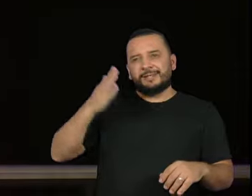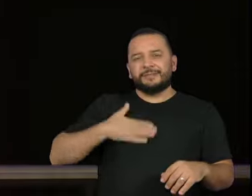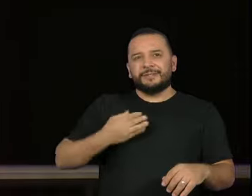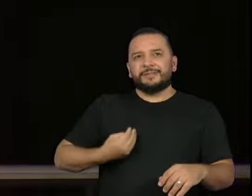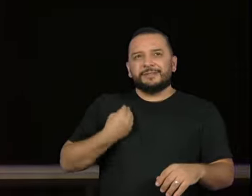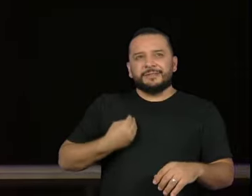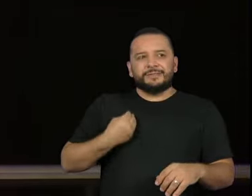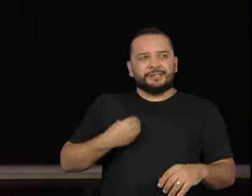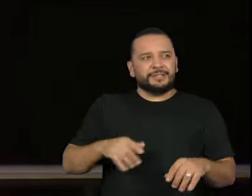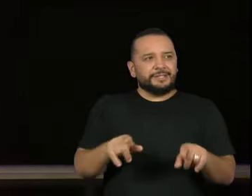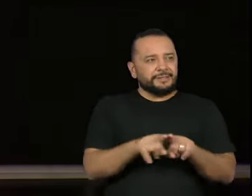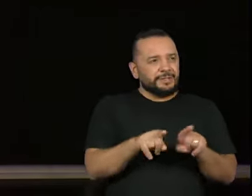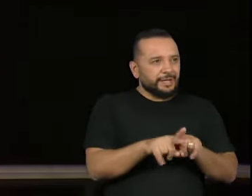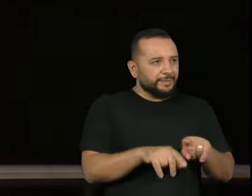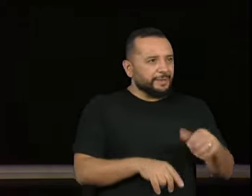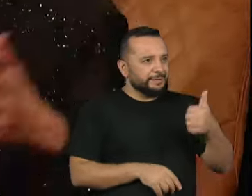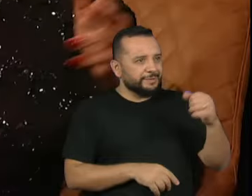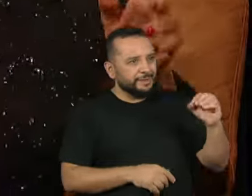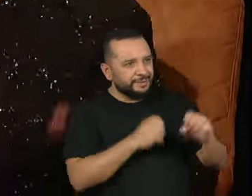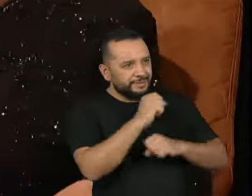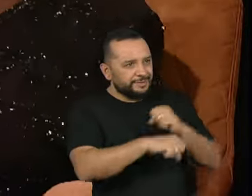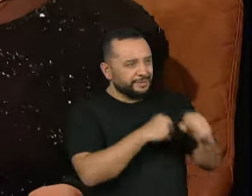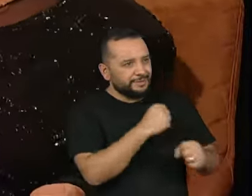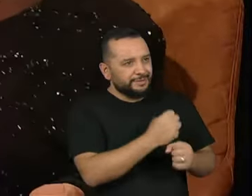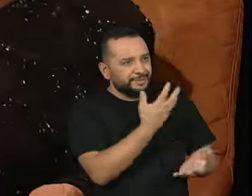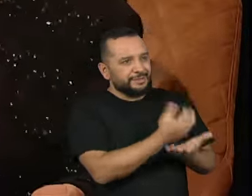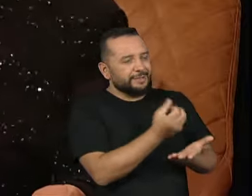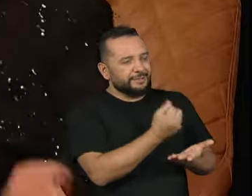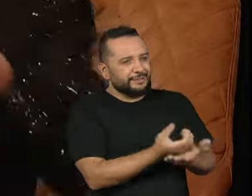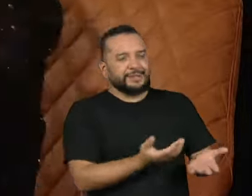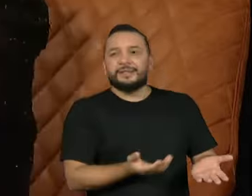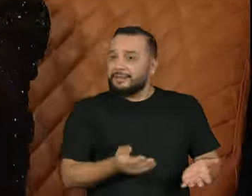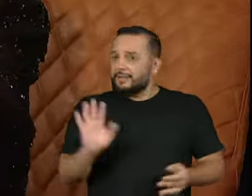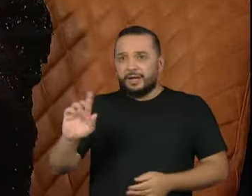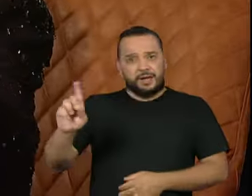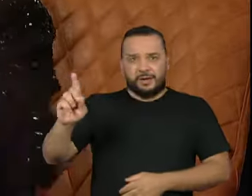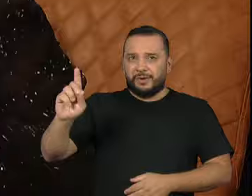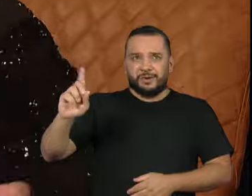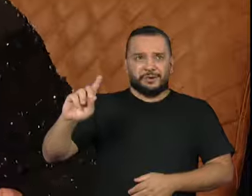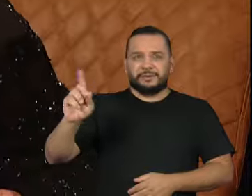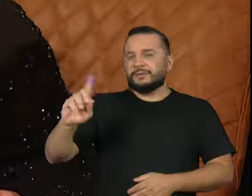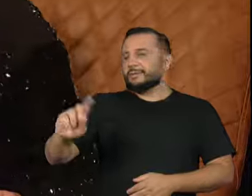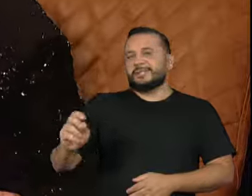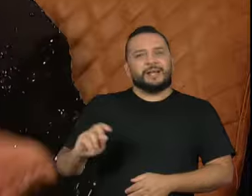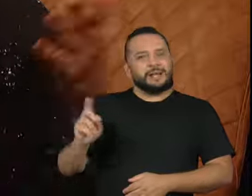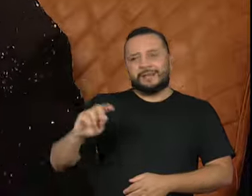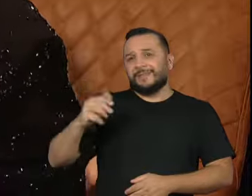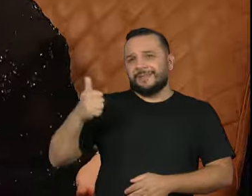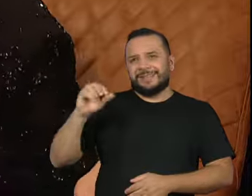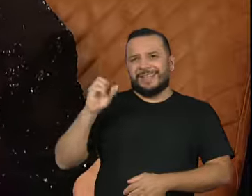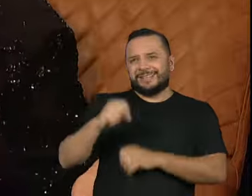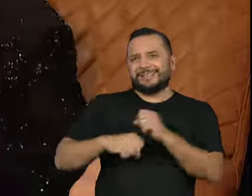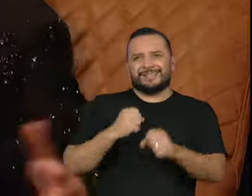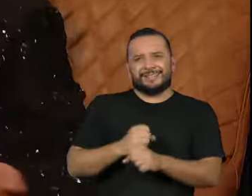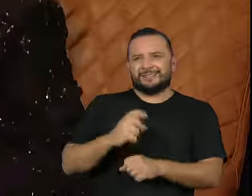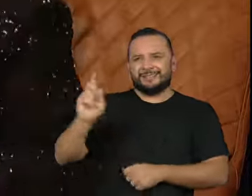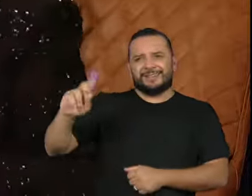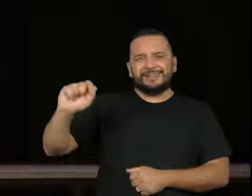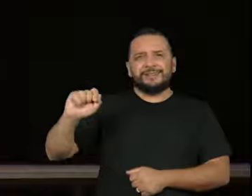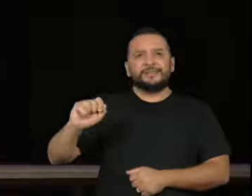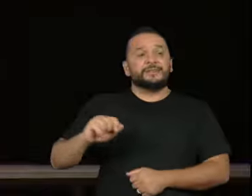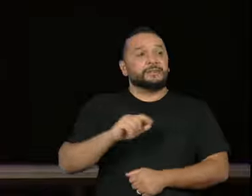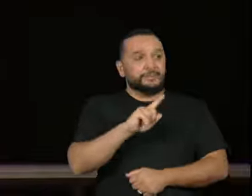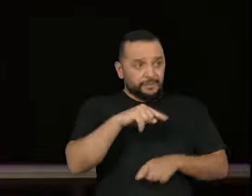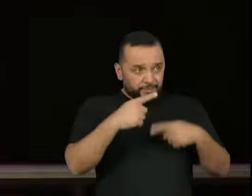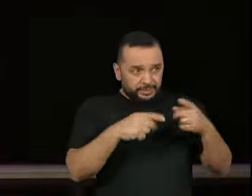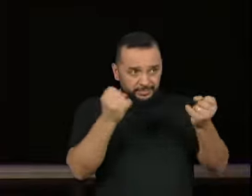ficou quase 10 anos sem cantar numa época. Tá vendo o mito? É mito, não pode ficar tanto tempo. Vamos